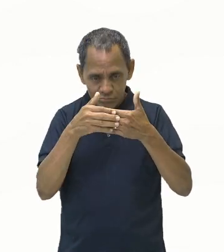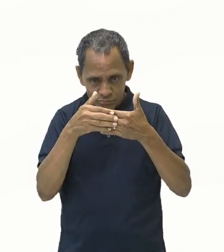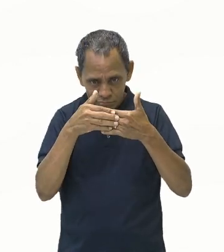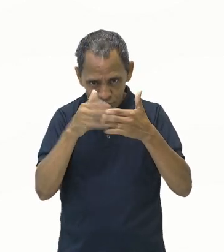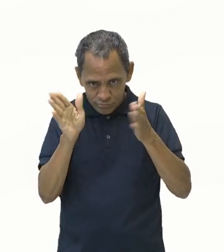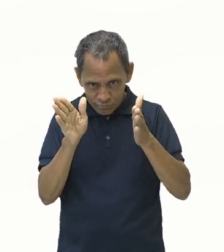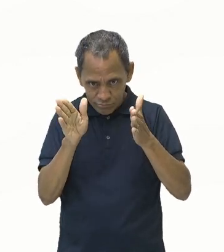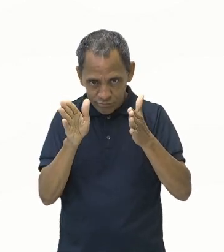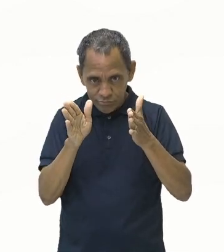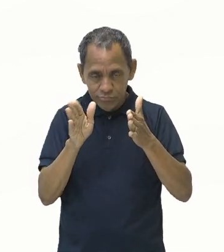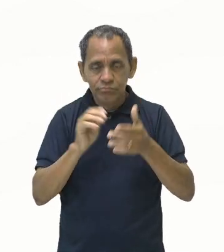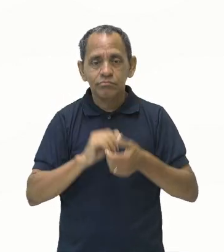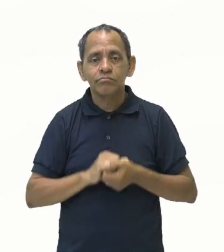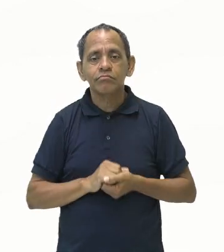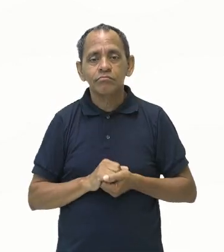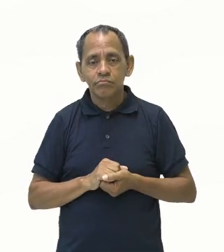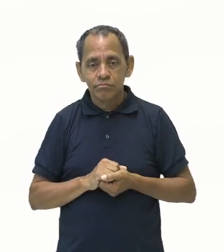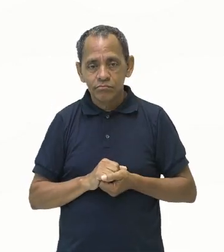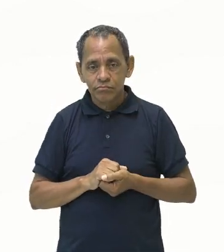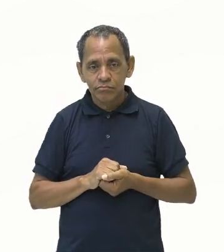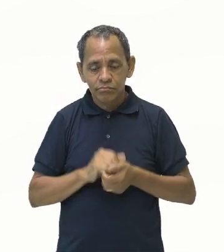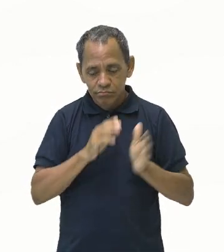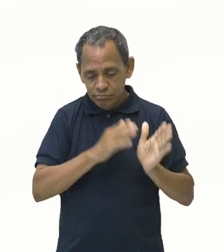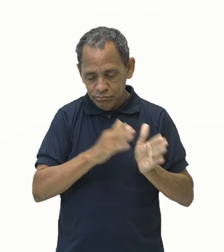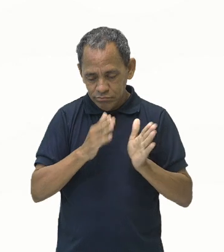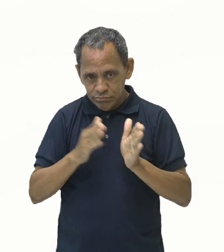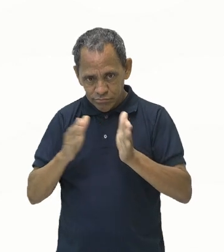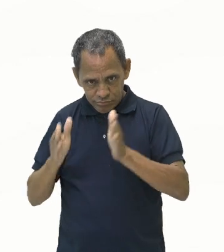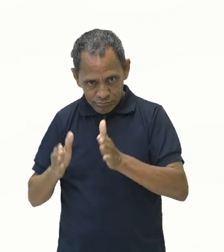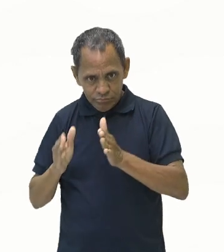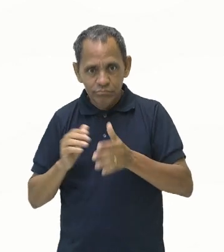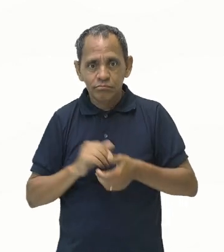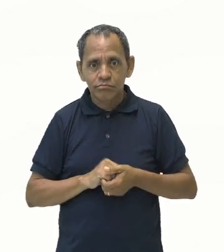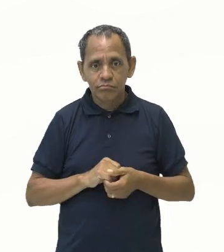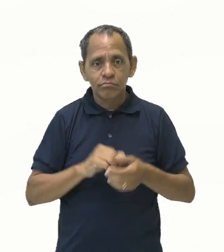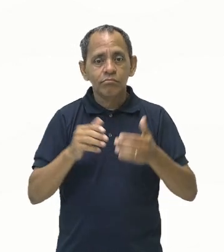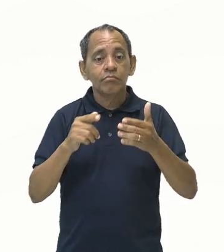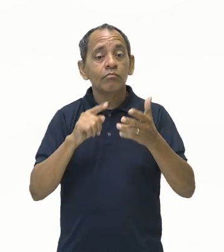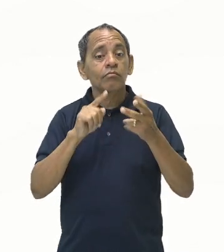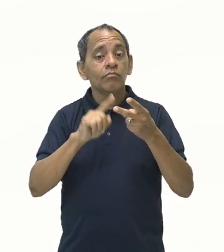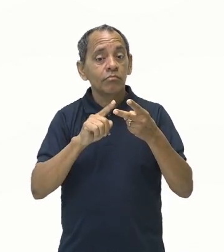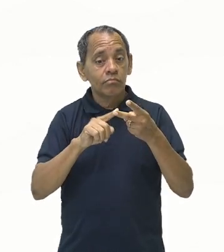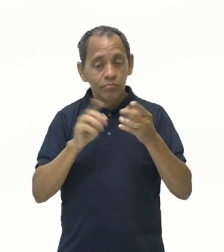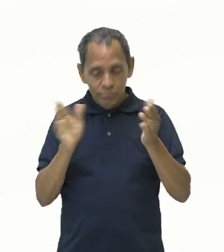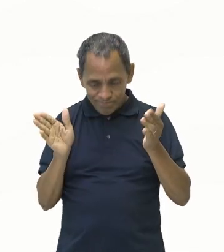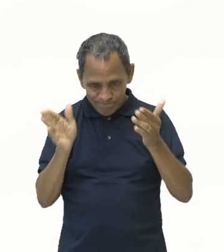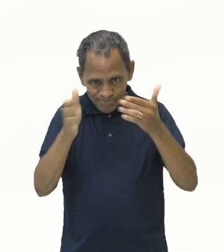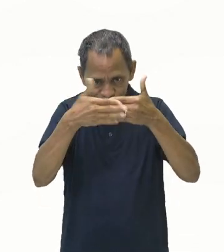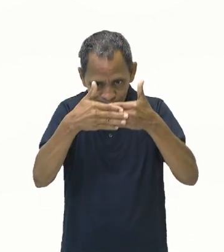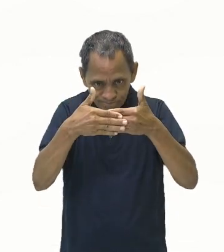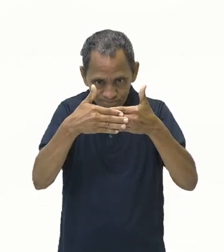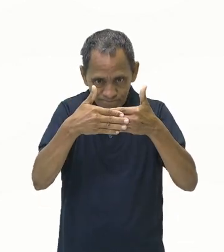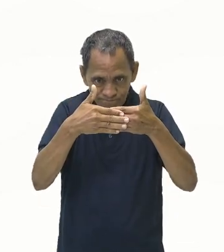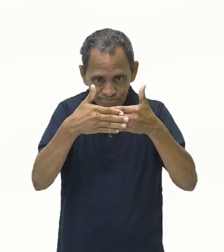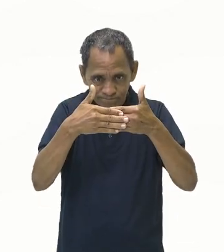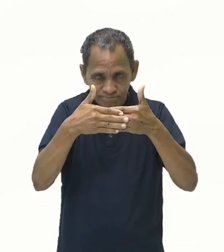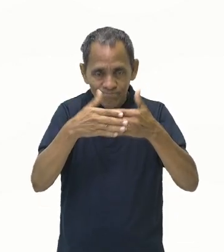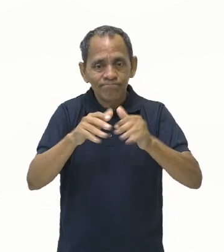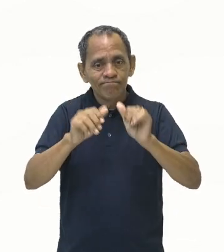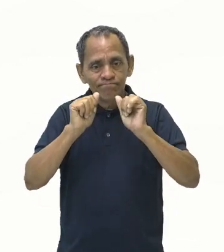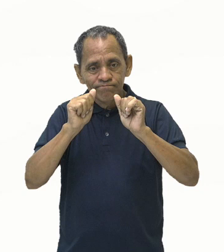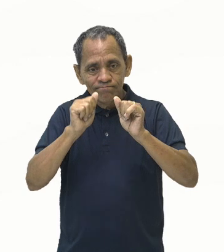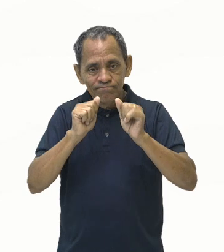tá? Ou seja, em sequência, ou ela pode ser fechada. Se ela for fechada, ela pode